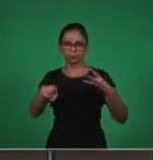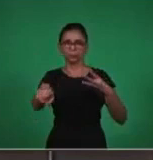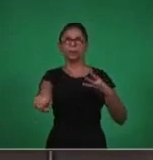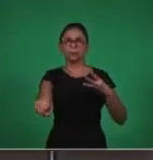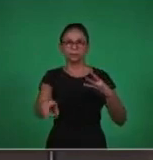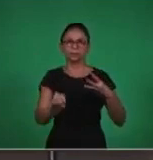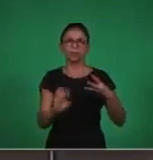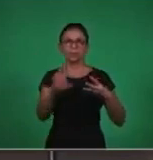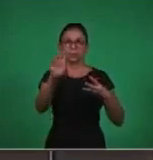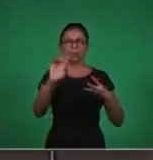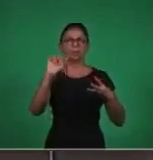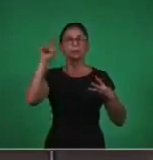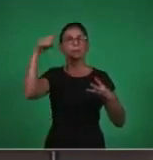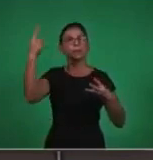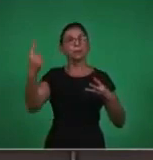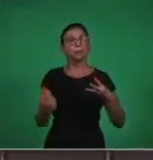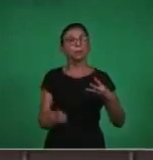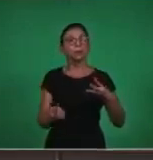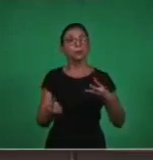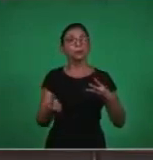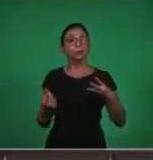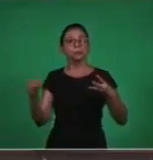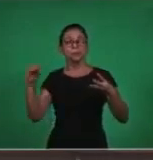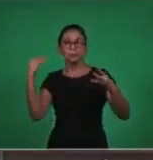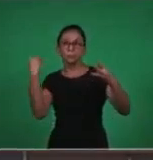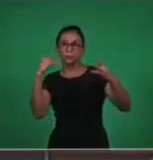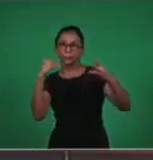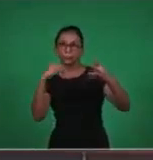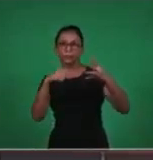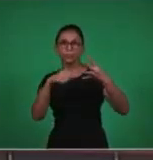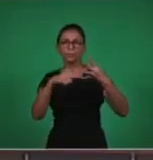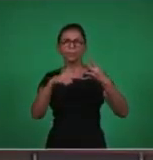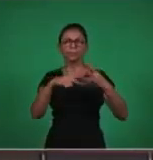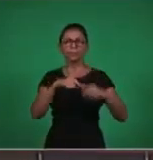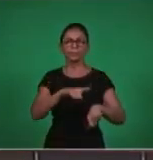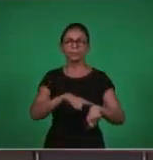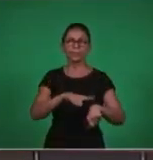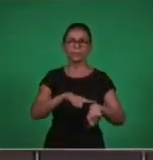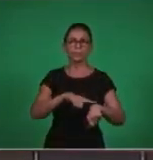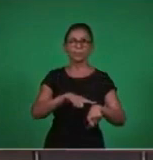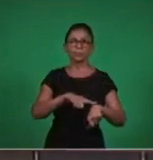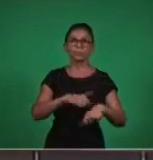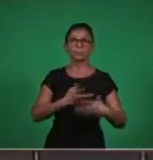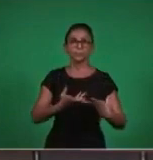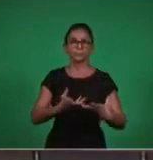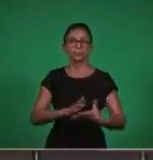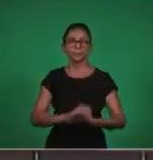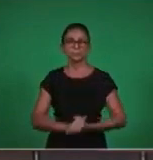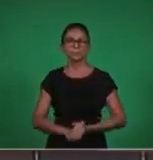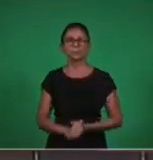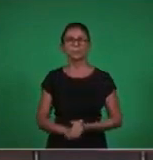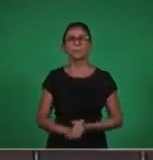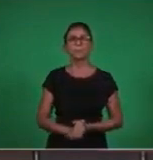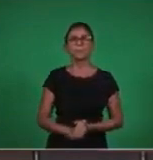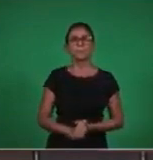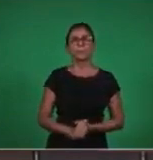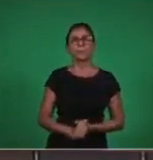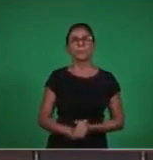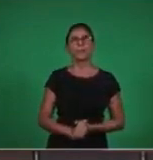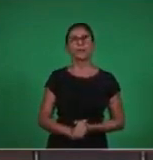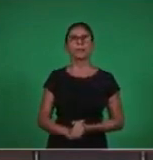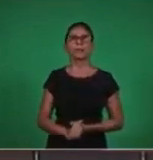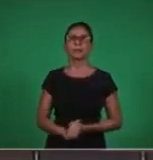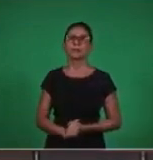profundidade. No próprio homem, Einstein diz: não, existe outra medida que é do tempo.